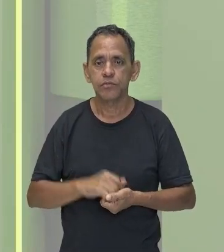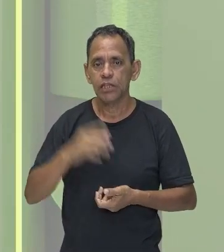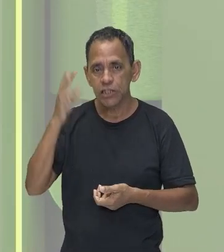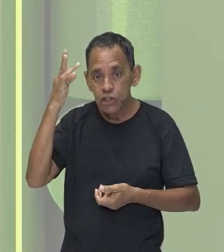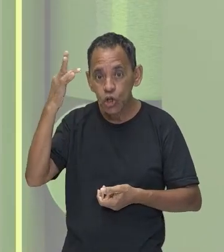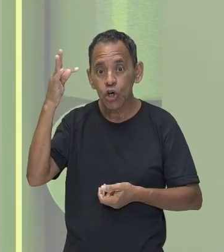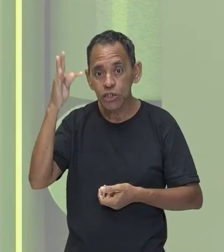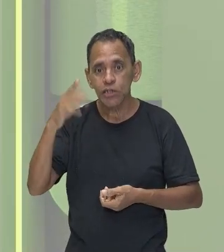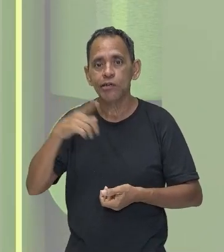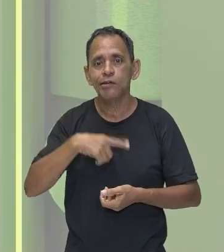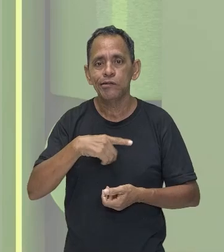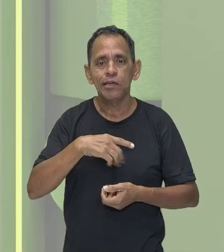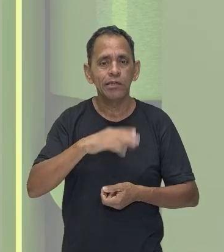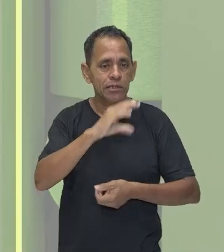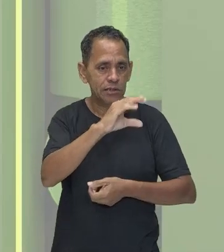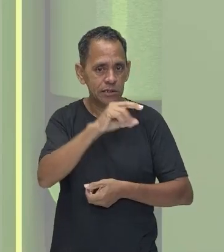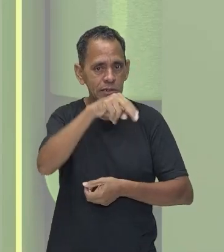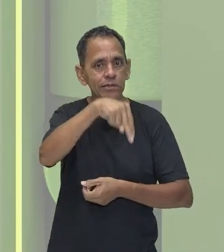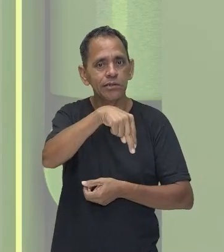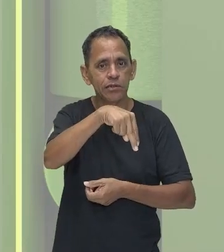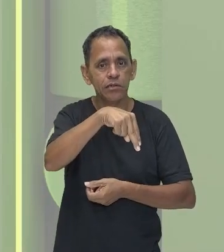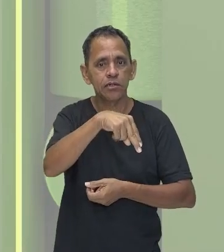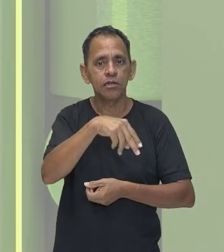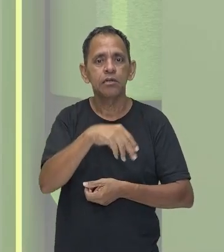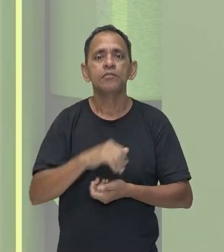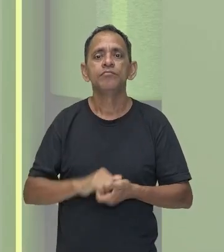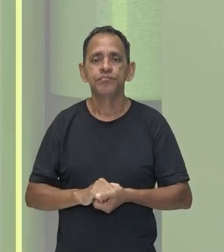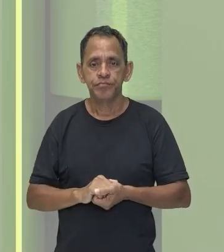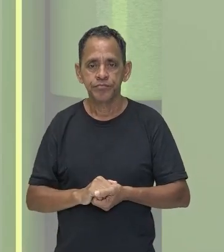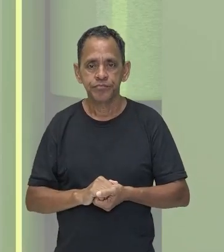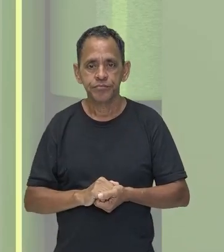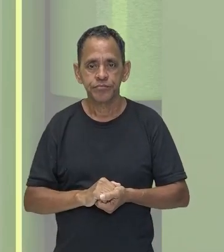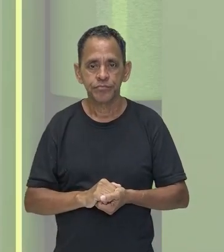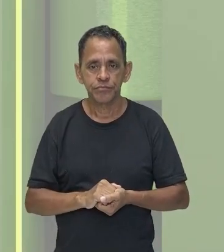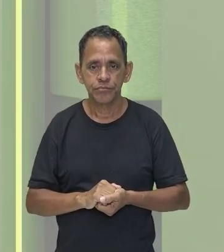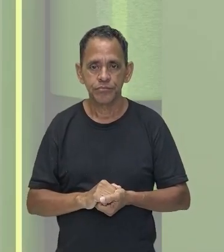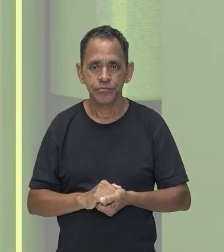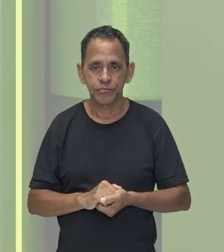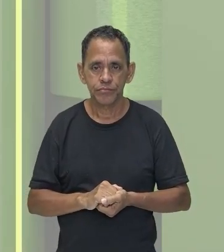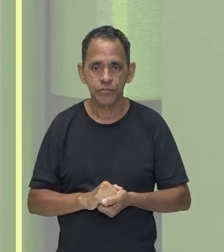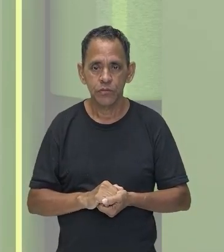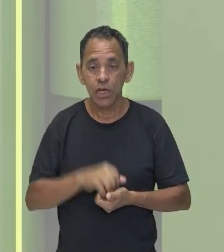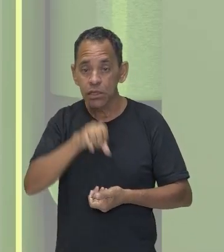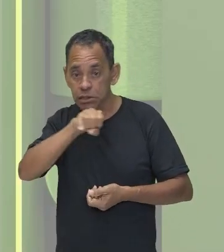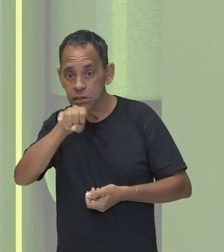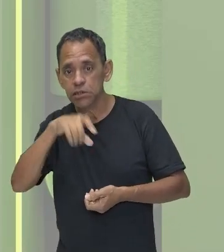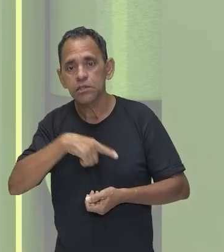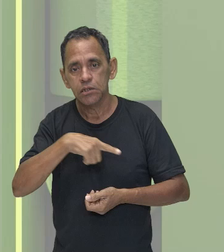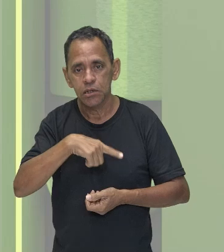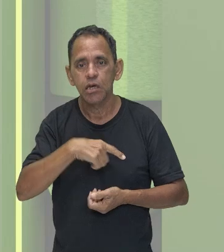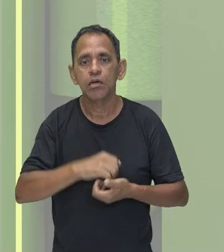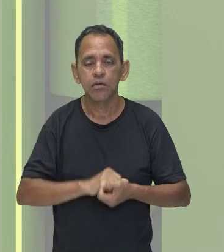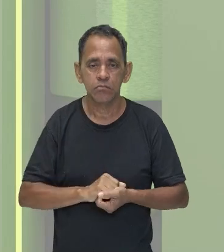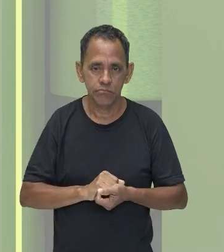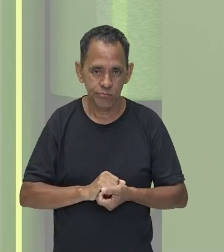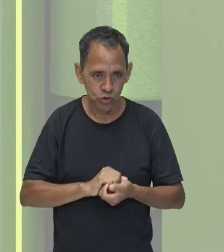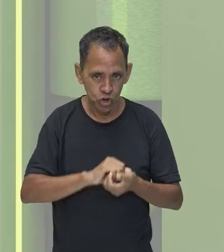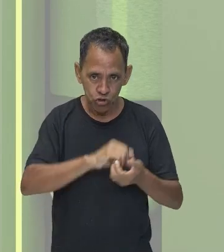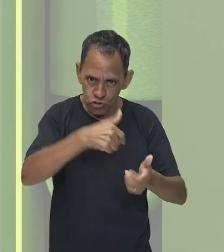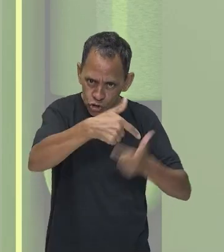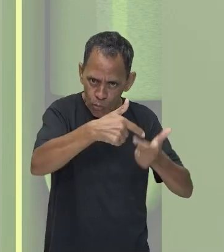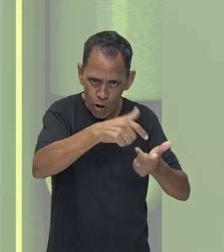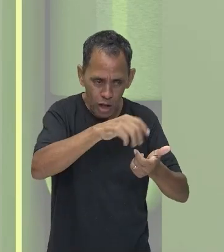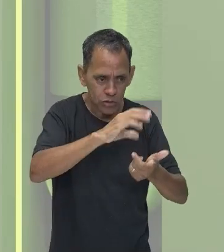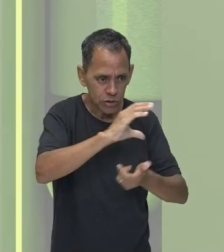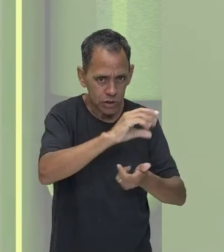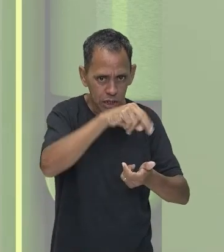cinética vai haver deslocamento. Porque se houve velocidade, né, para ter energia cinética, tem que ter tido velocidade. Então, se